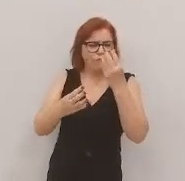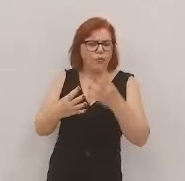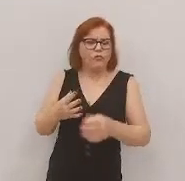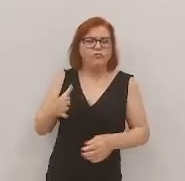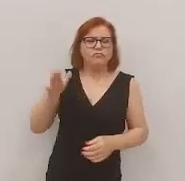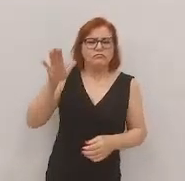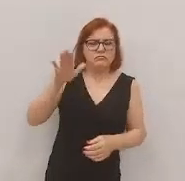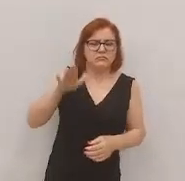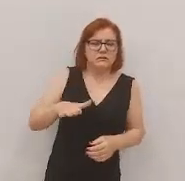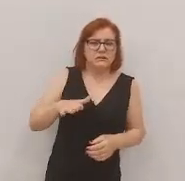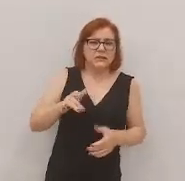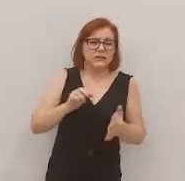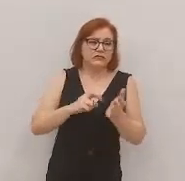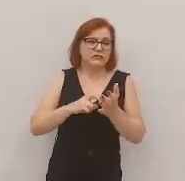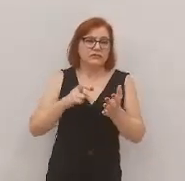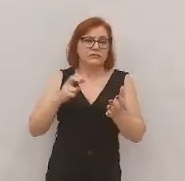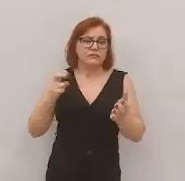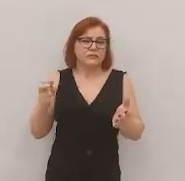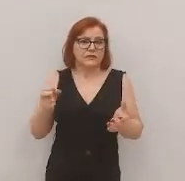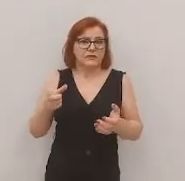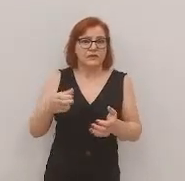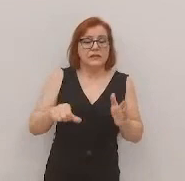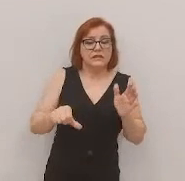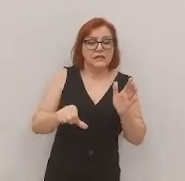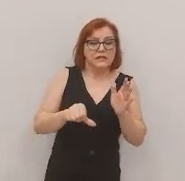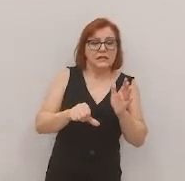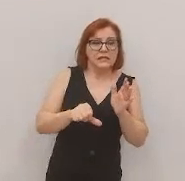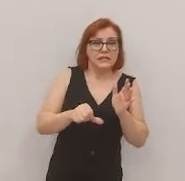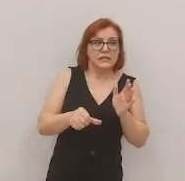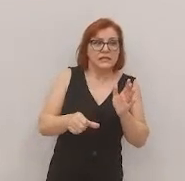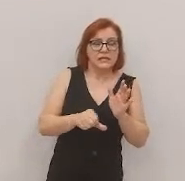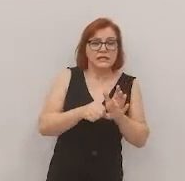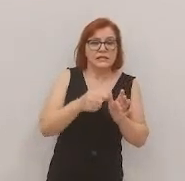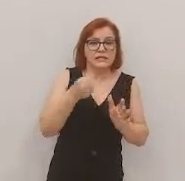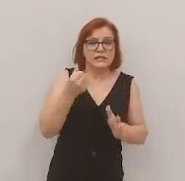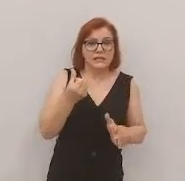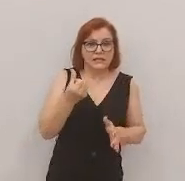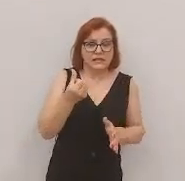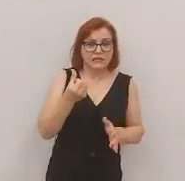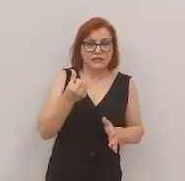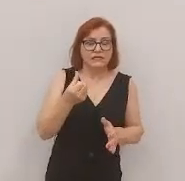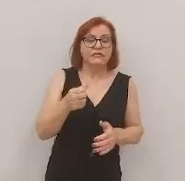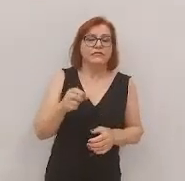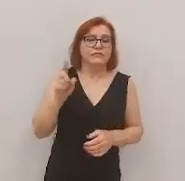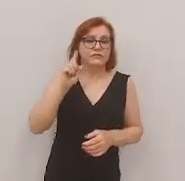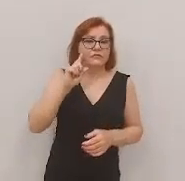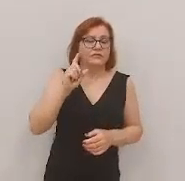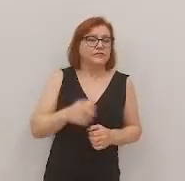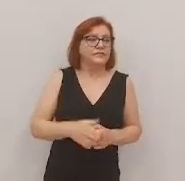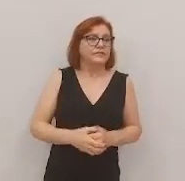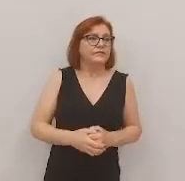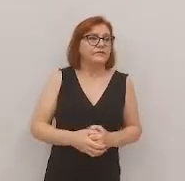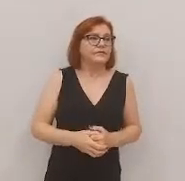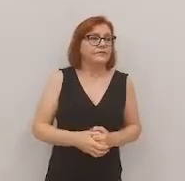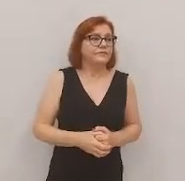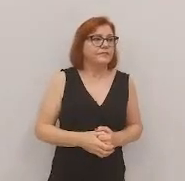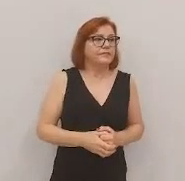e manhã o sexto dia. Mas aconteceu alguma coisa